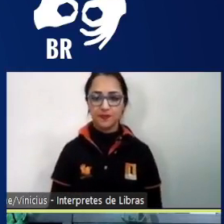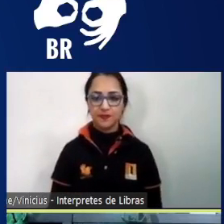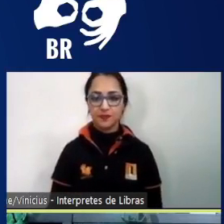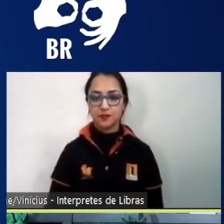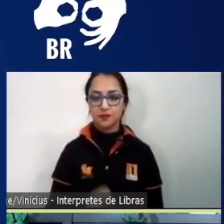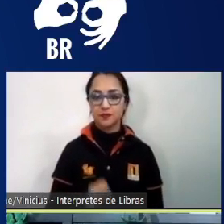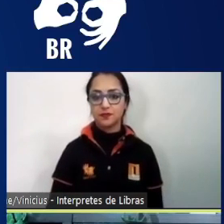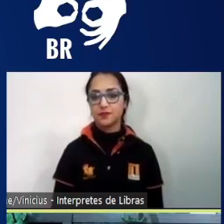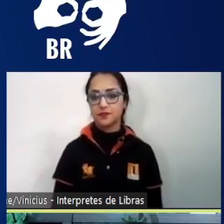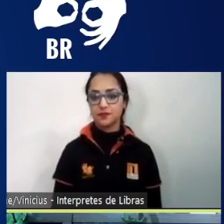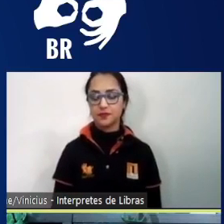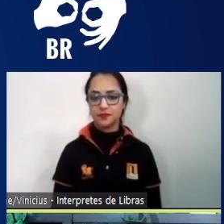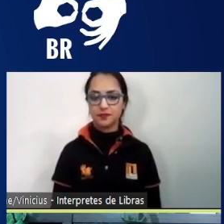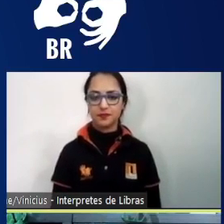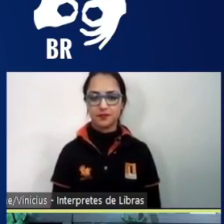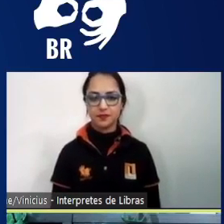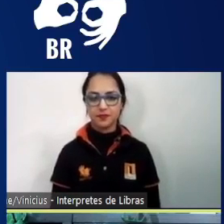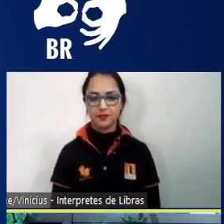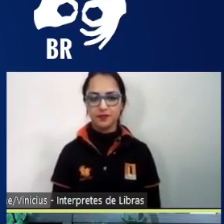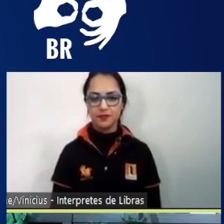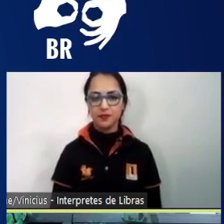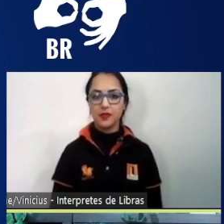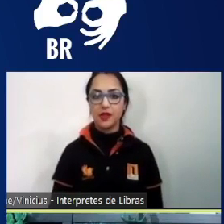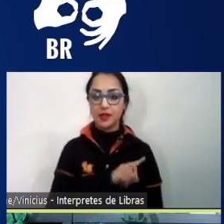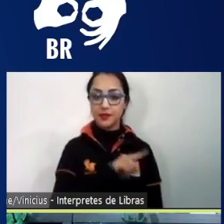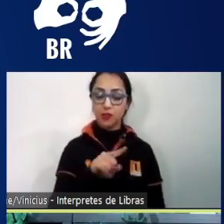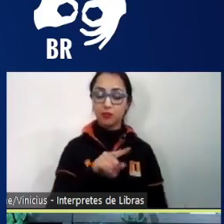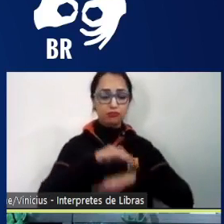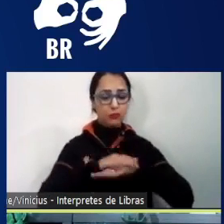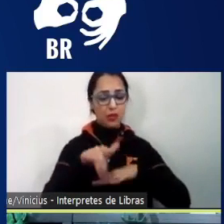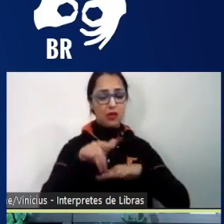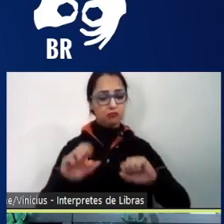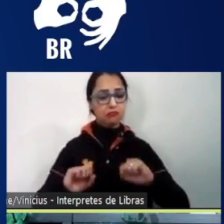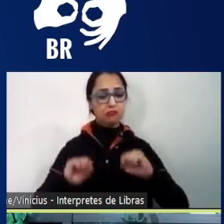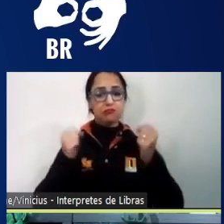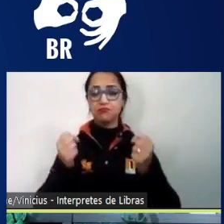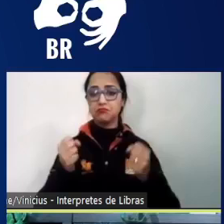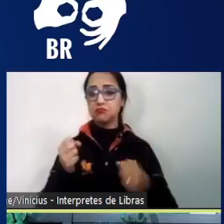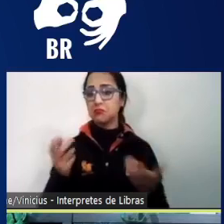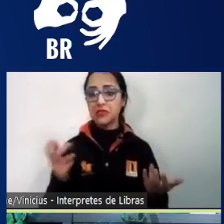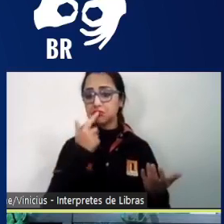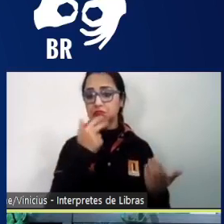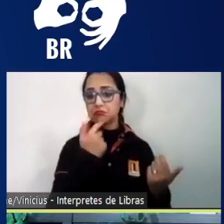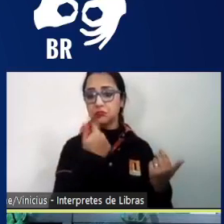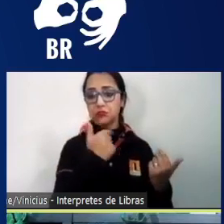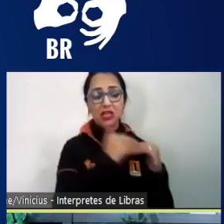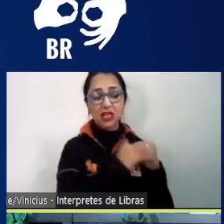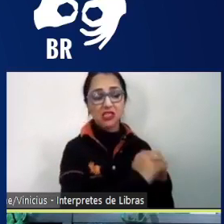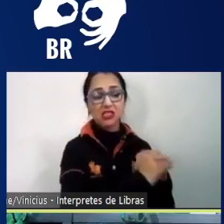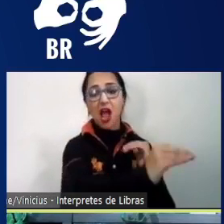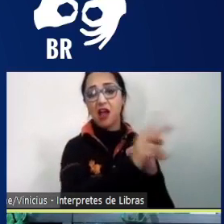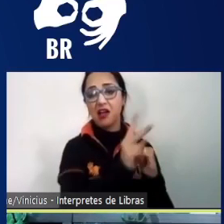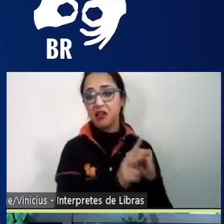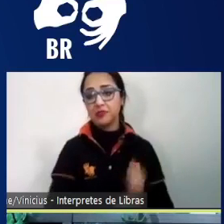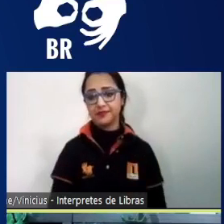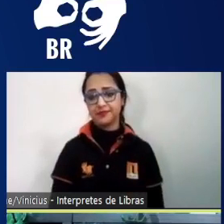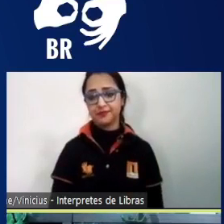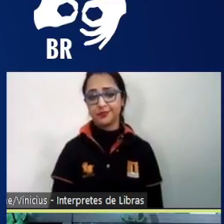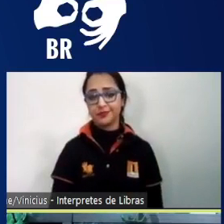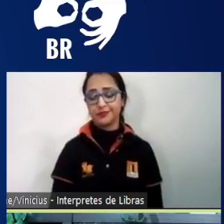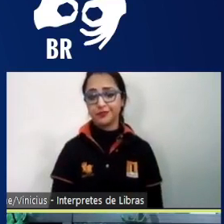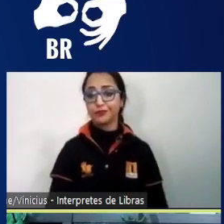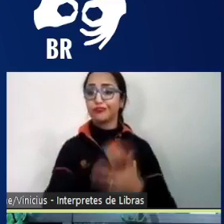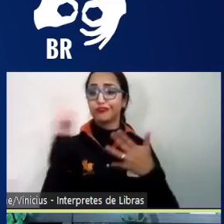pessoa e dando a ela o protagonismo que ela merece. Outro ponto importante a ressaltar,